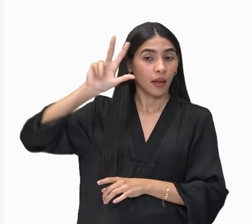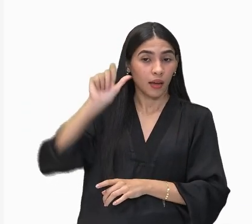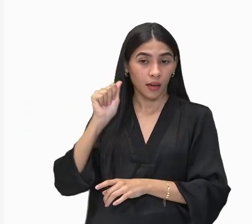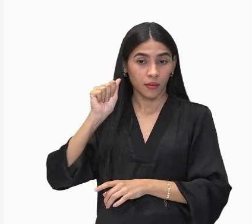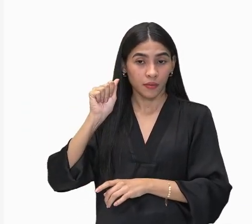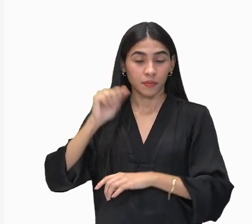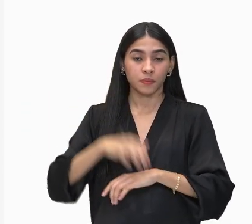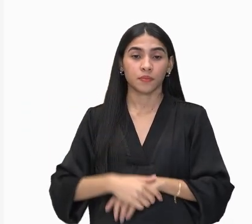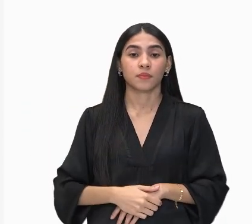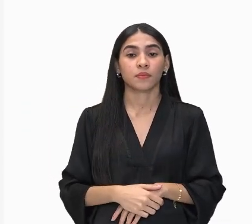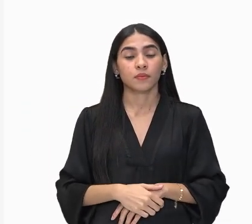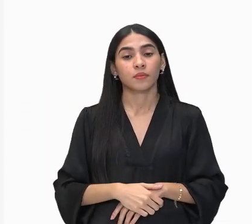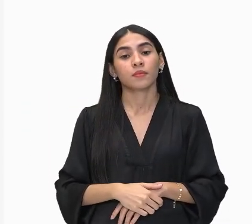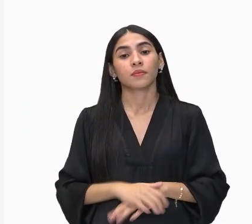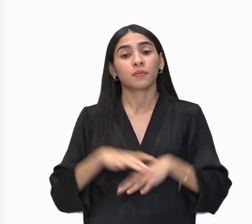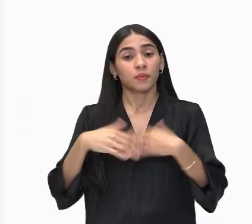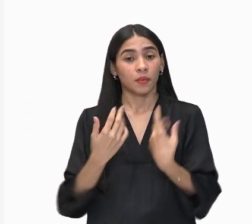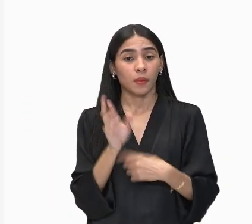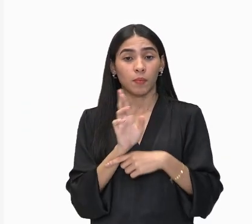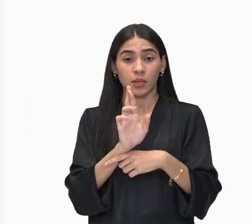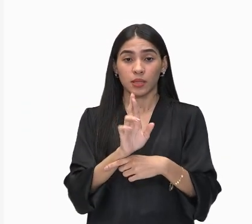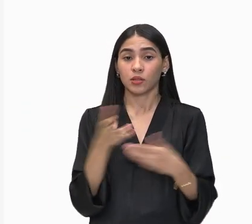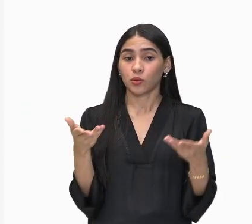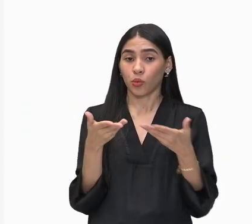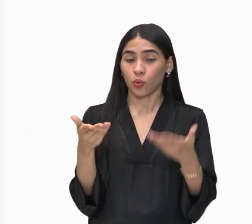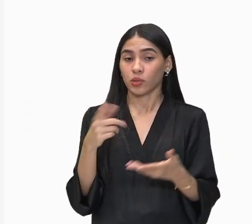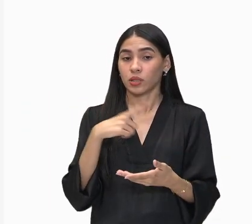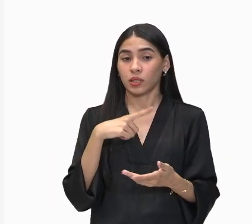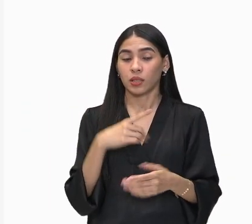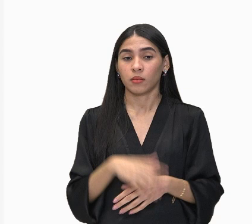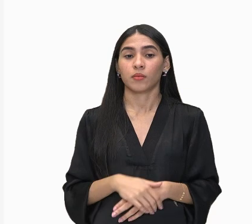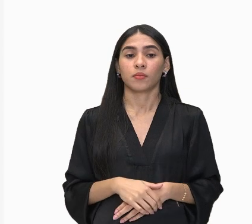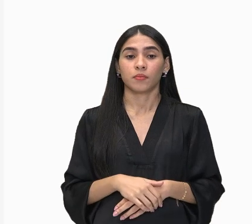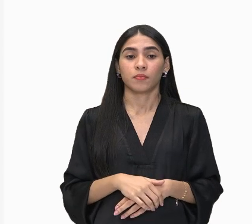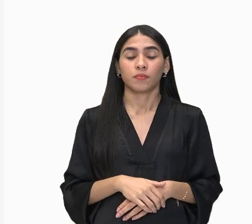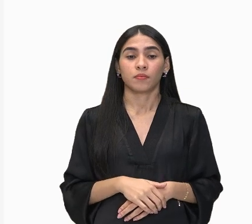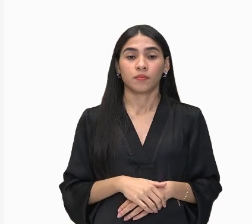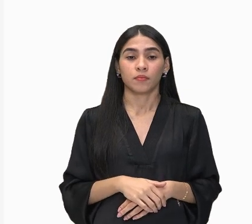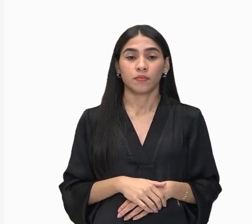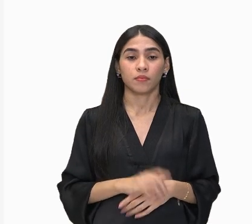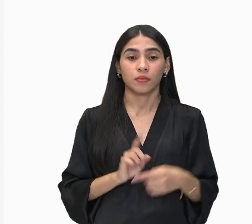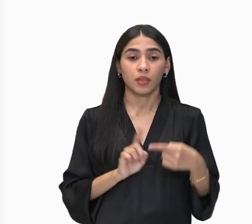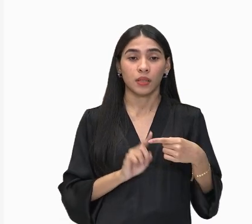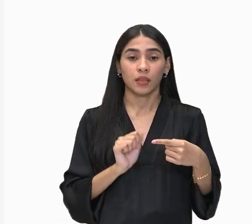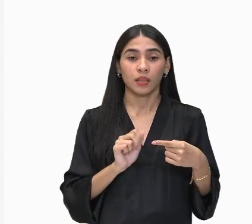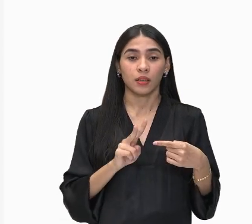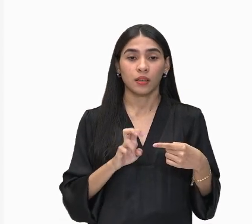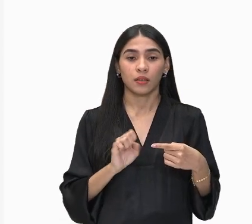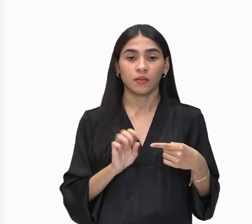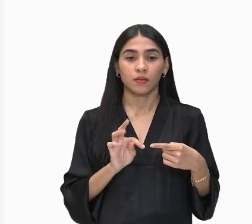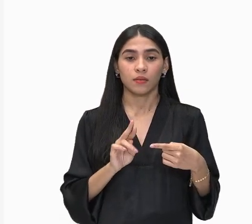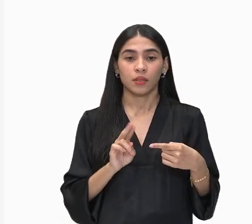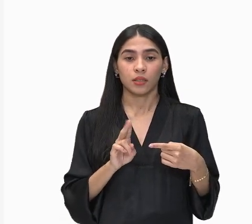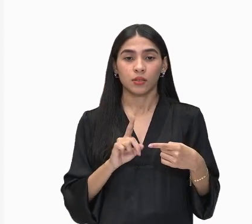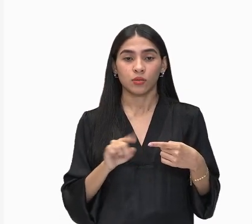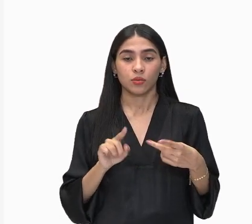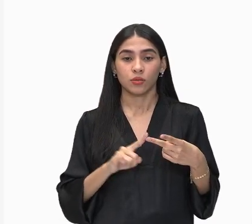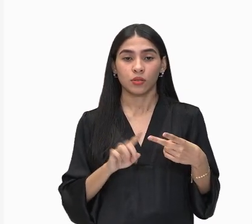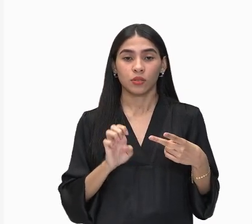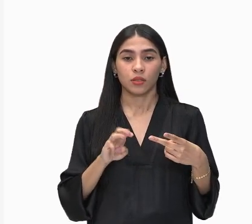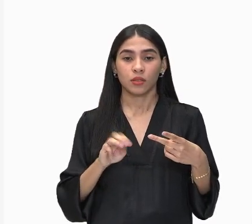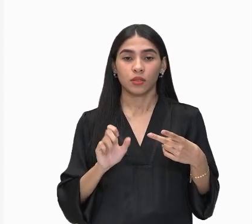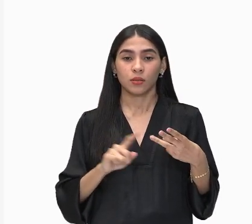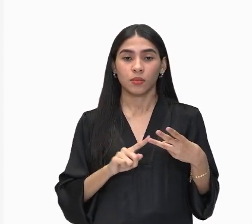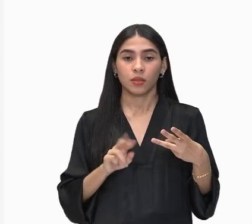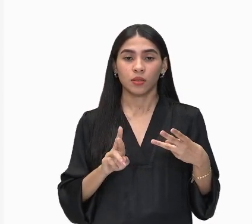Então, os representantes de hoje que nós temos para mostrar para vocês são os avestruz, as emas, as rés,